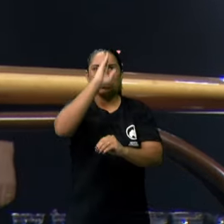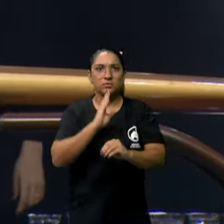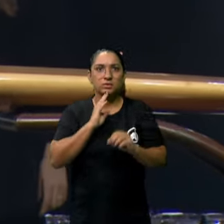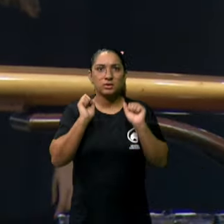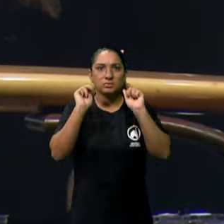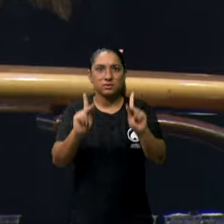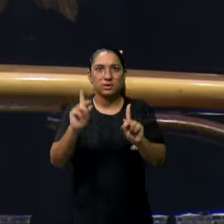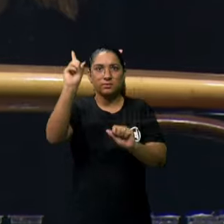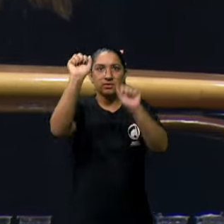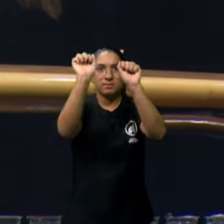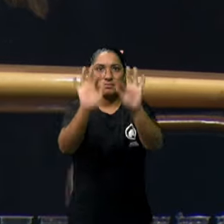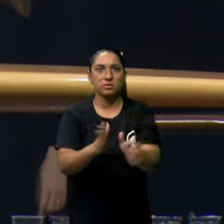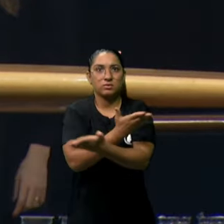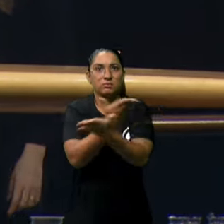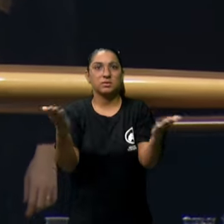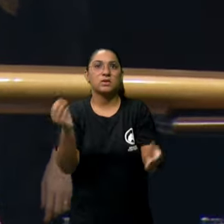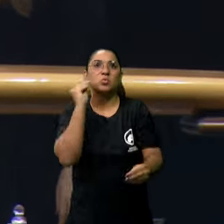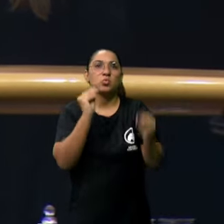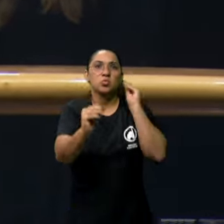beijo no coração glória a Deus